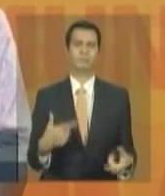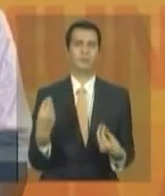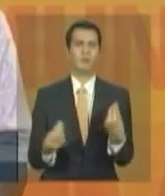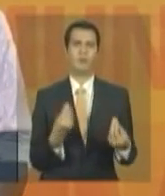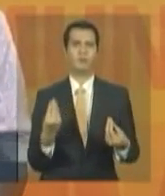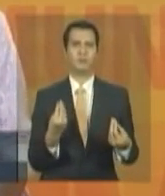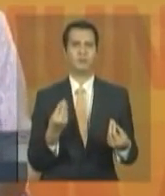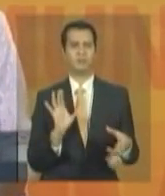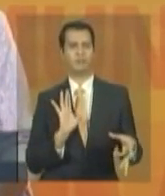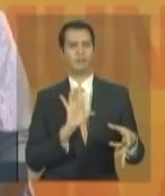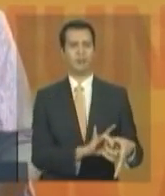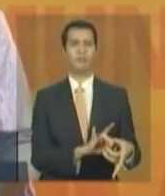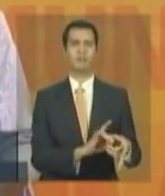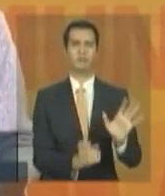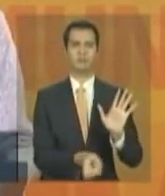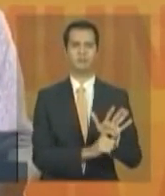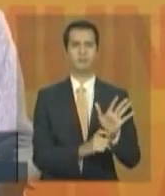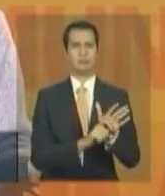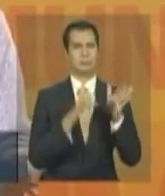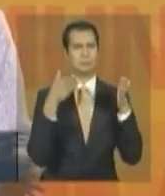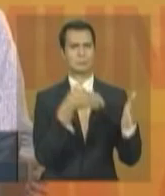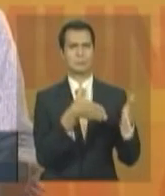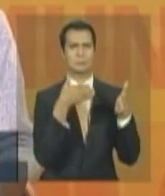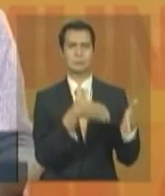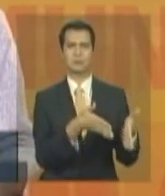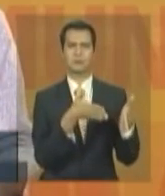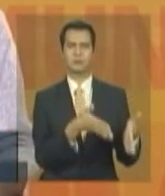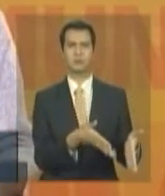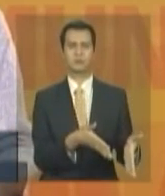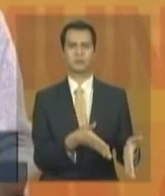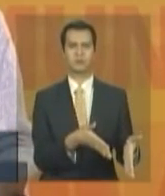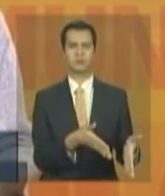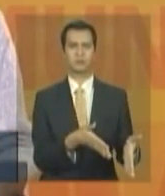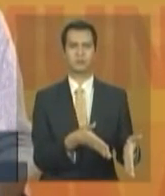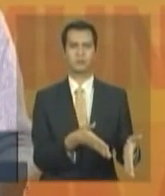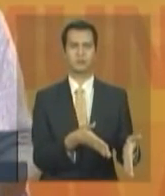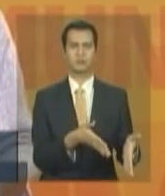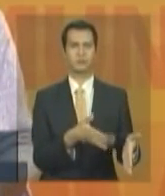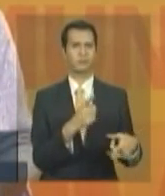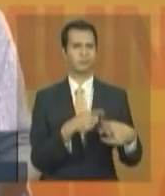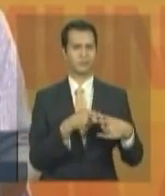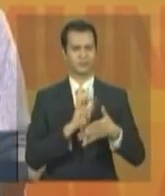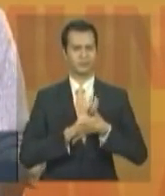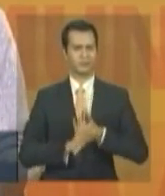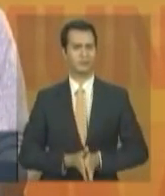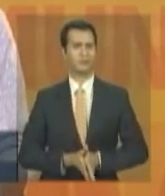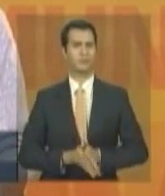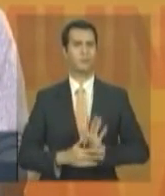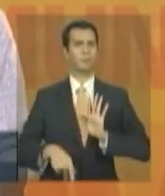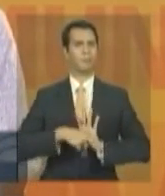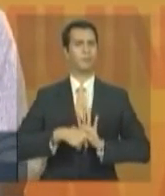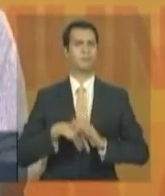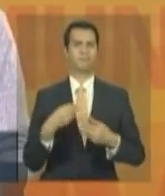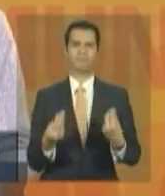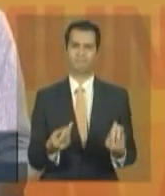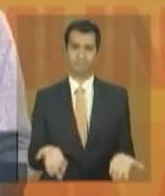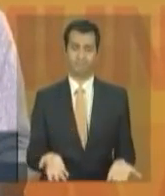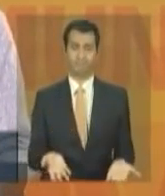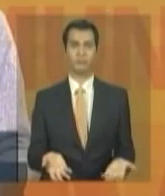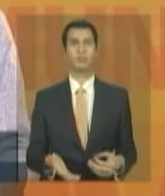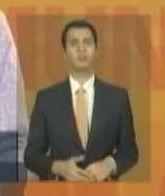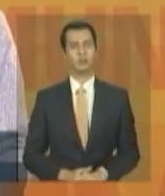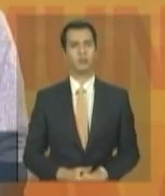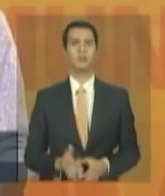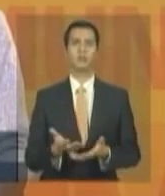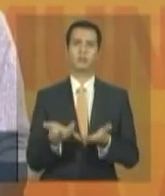se dedicar a uma atividade tão autodestrutiva. Queria agradecer também aos